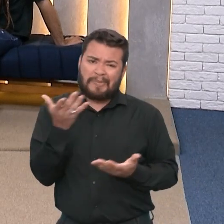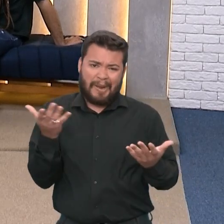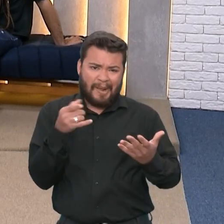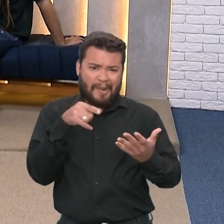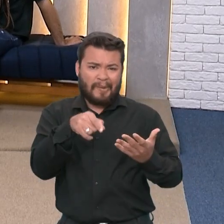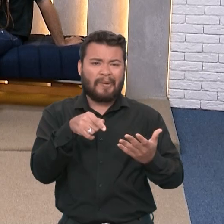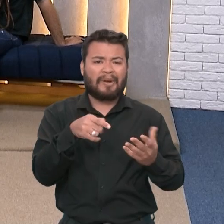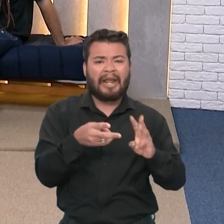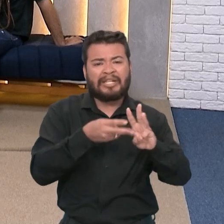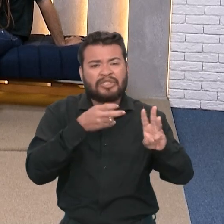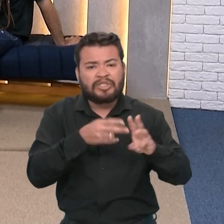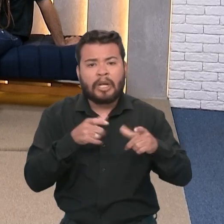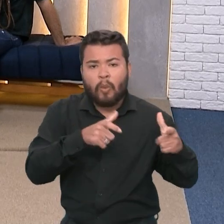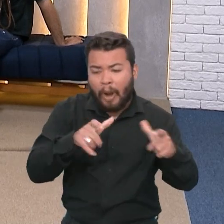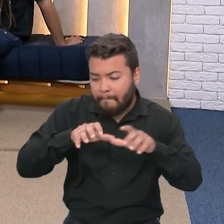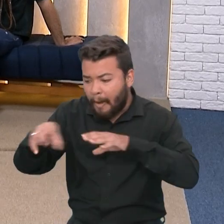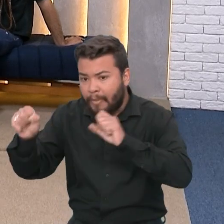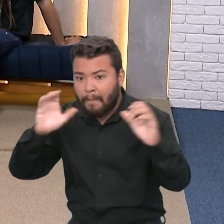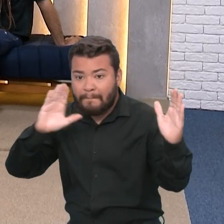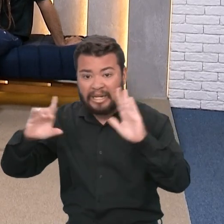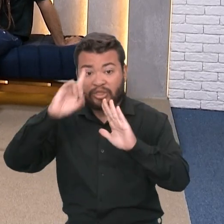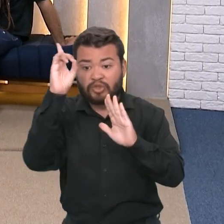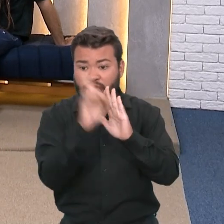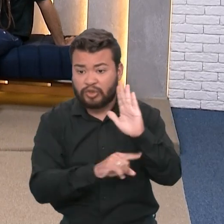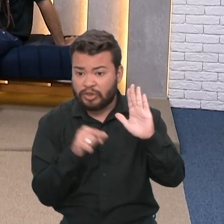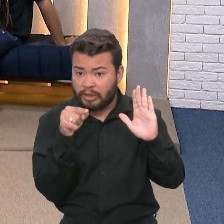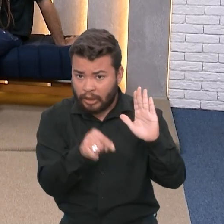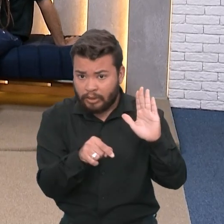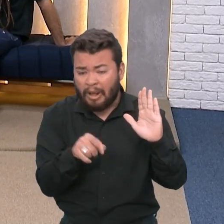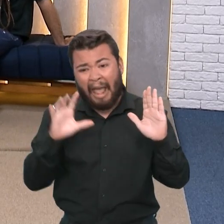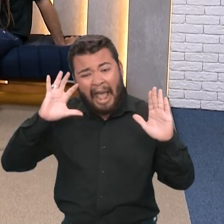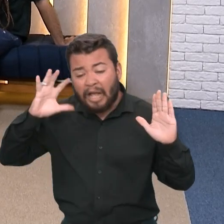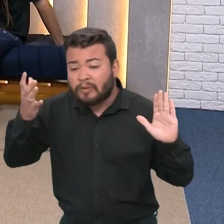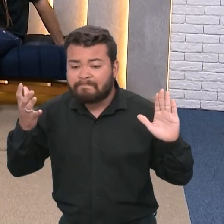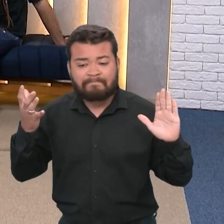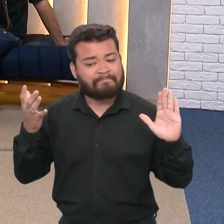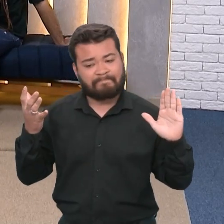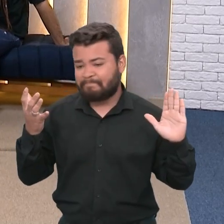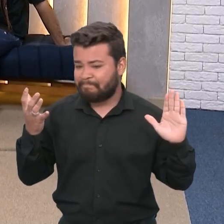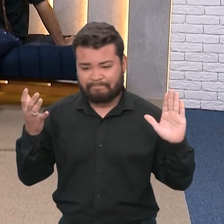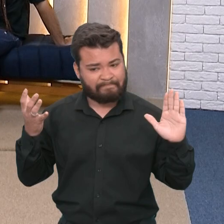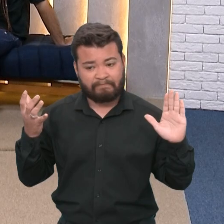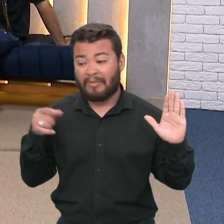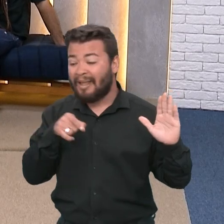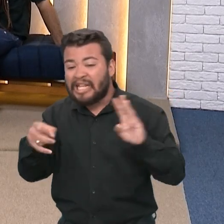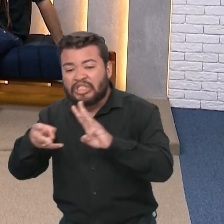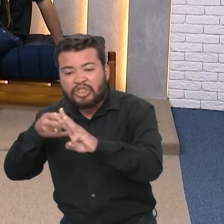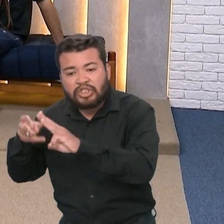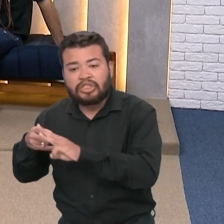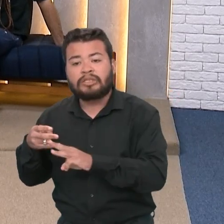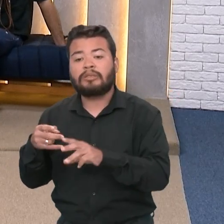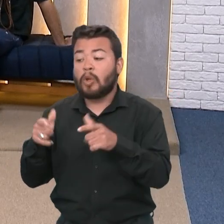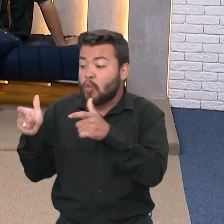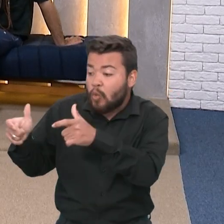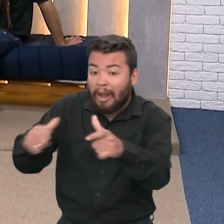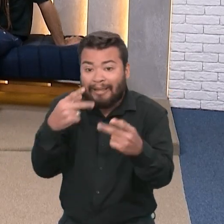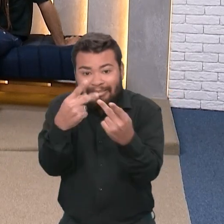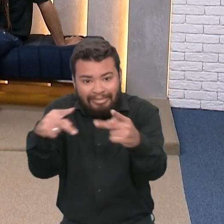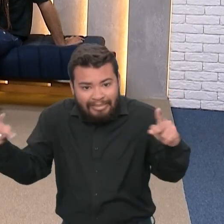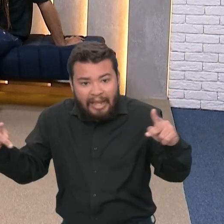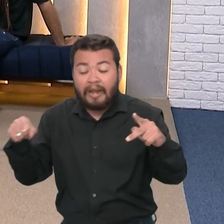resolver? Não seria, né? Seria justamente o contrário. Seria uma valorização dessas terras e desses povos também que cuidam delas, né?